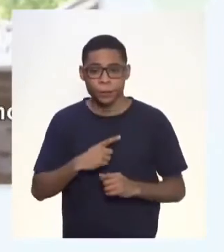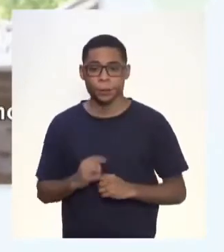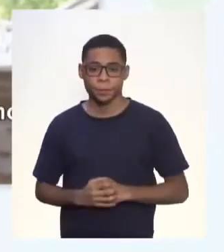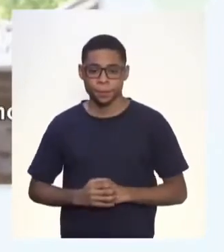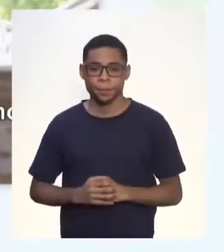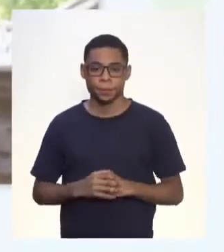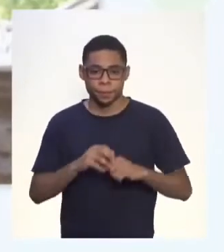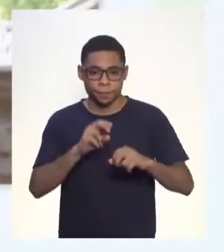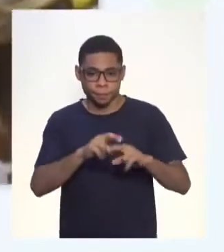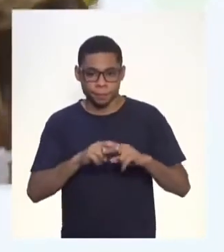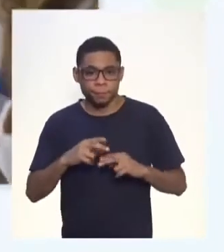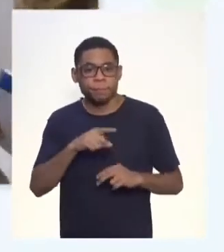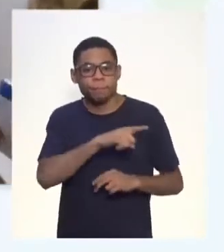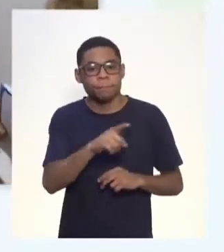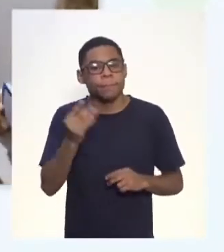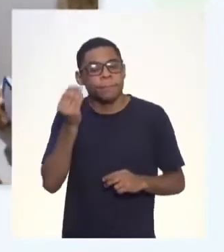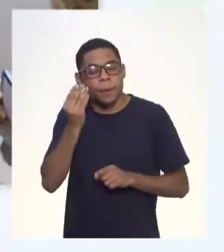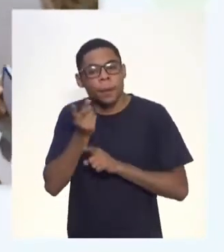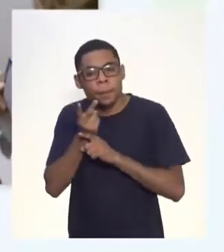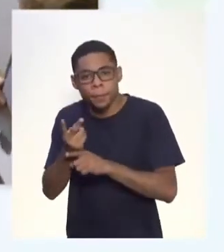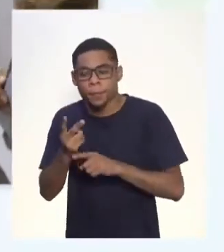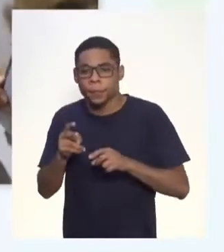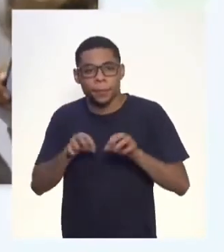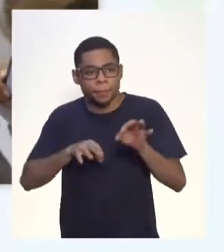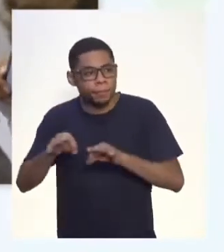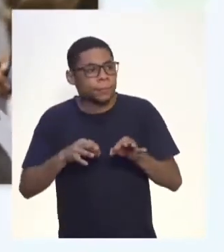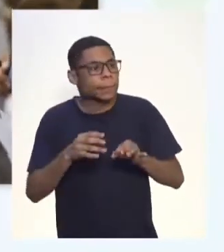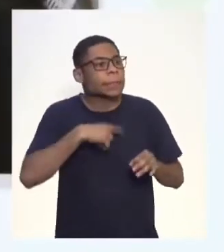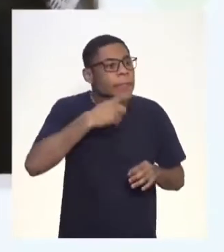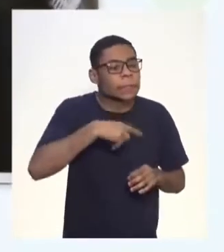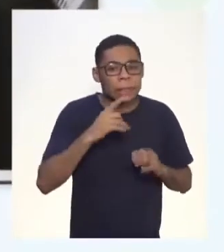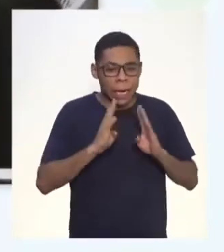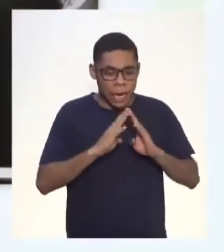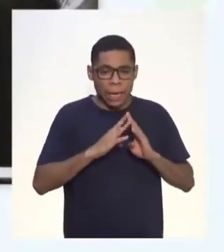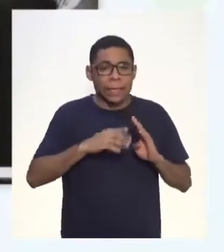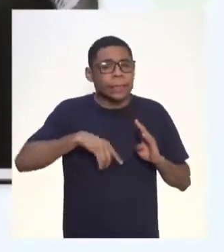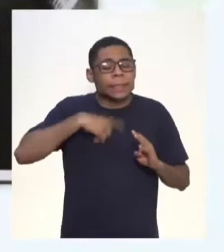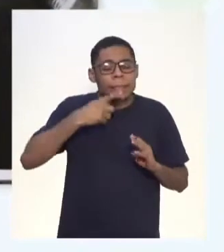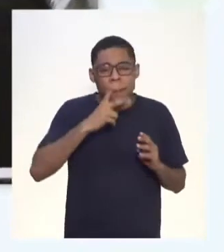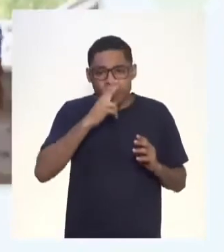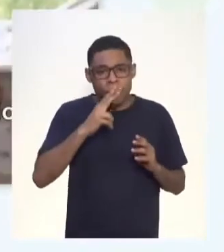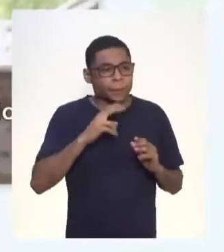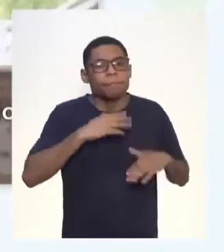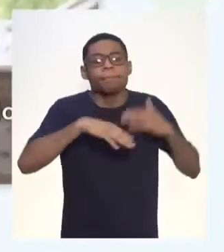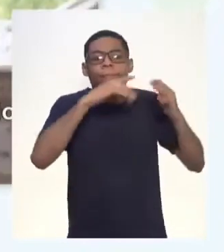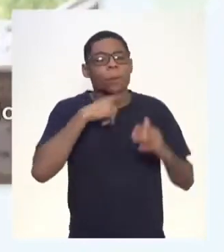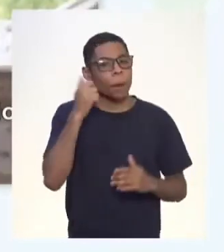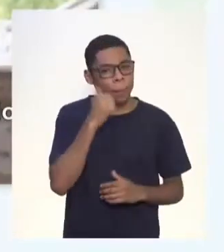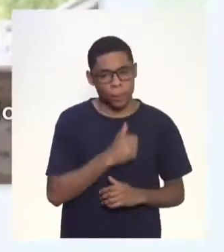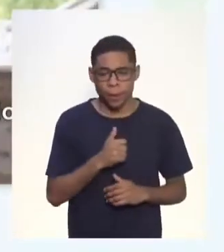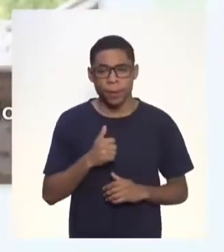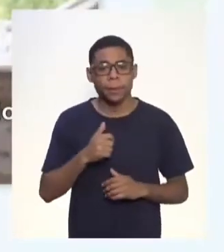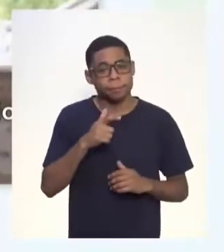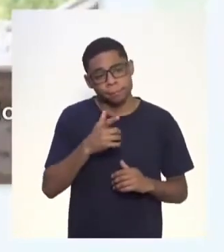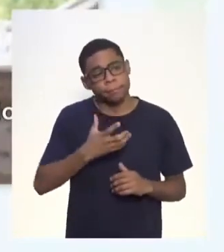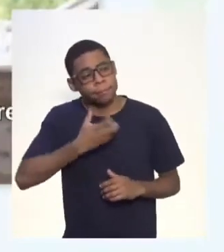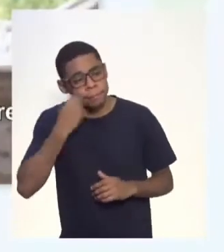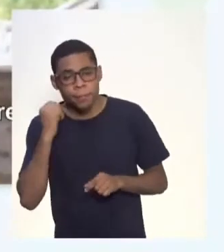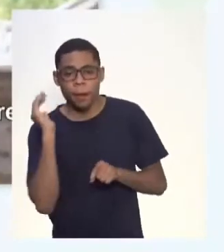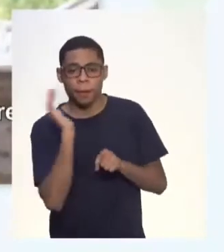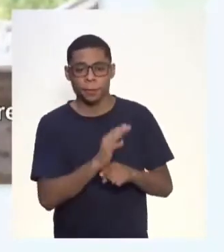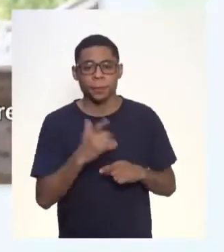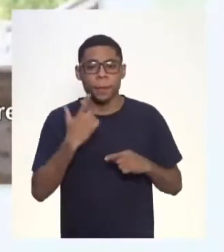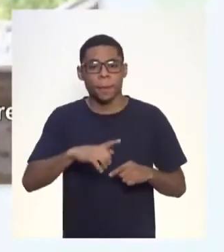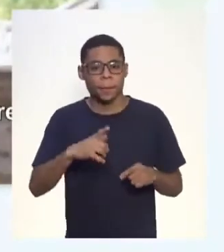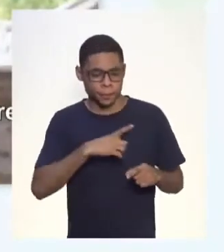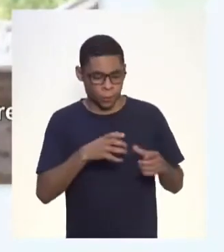no mercado de trabalho. Então, os dois principais eixos, um é a capacitação das mulheres e o outro é o engajamento do setor privado para